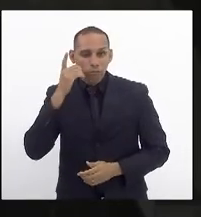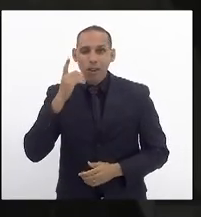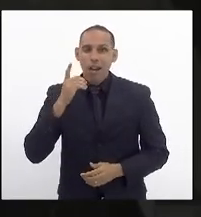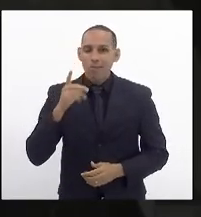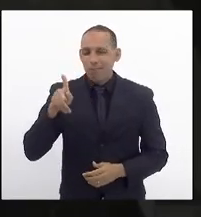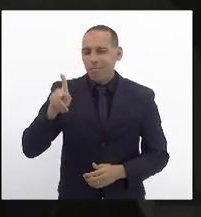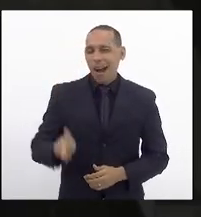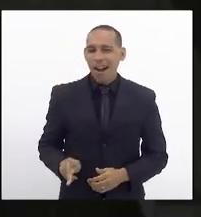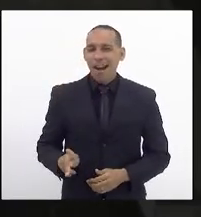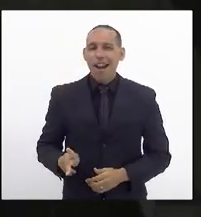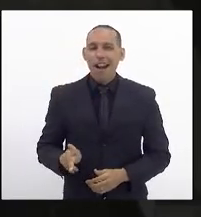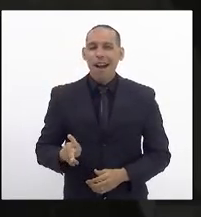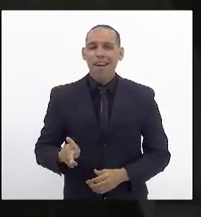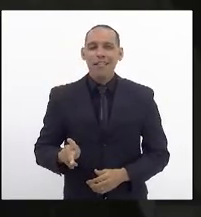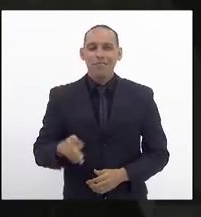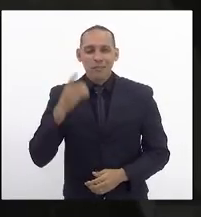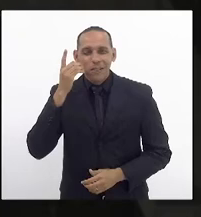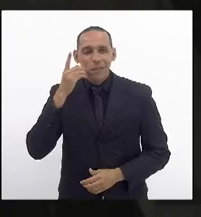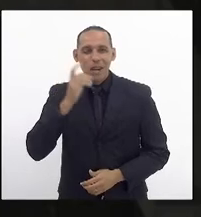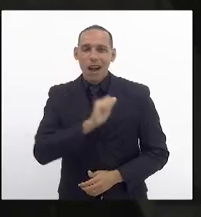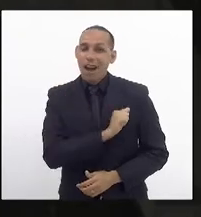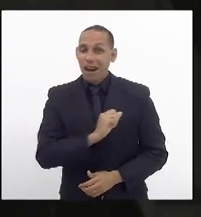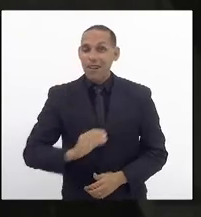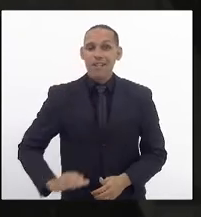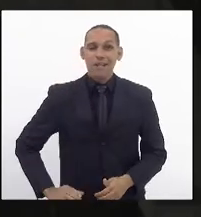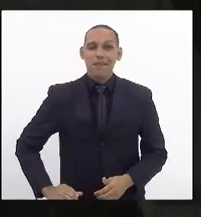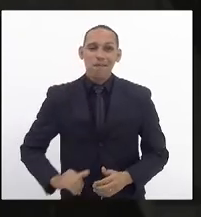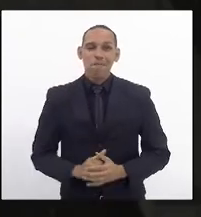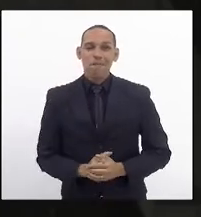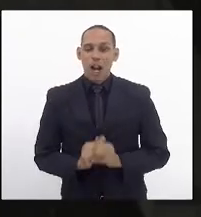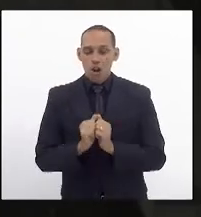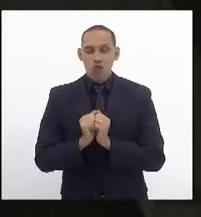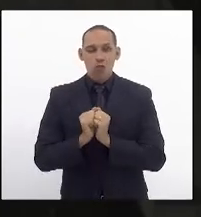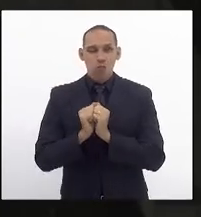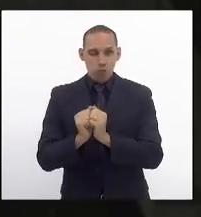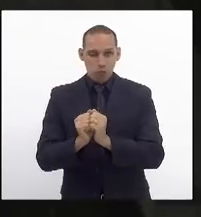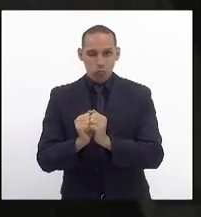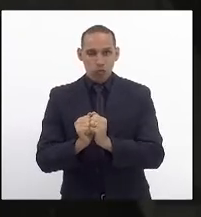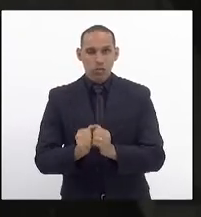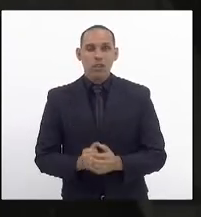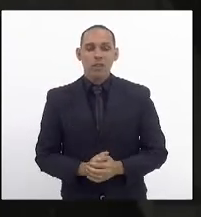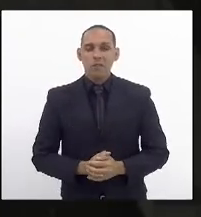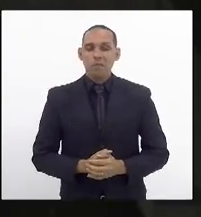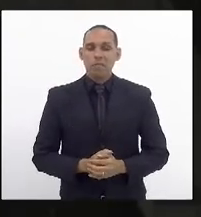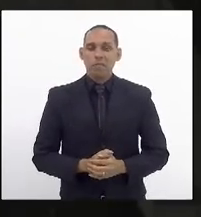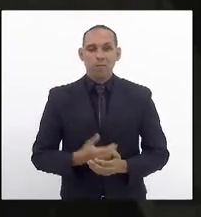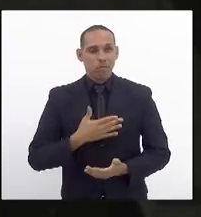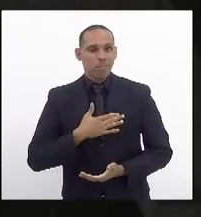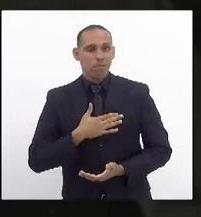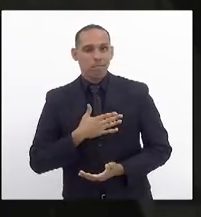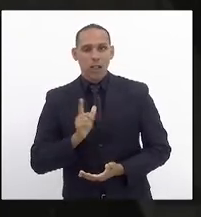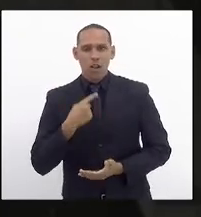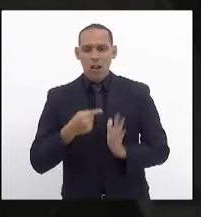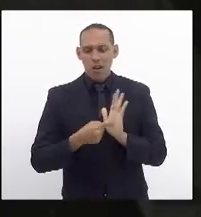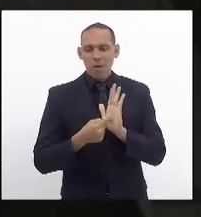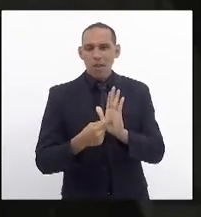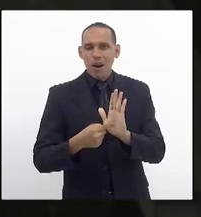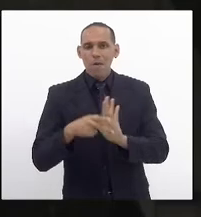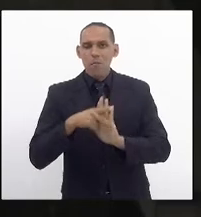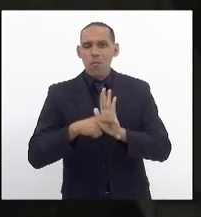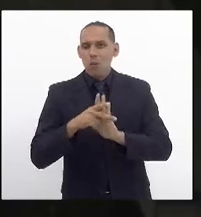André Ceciliano junto comigo apresentamos um outro